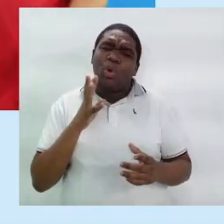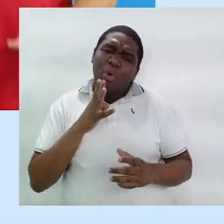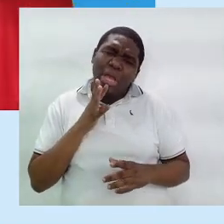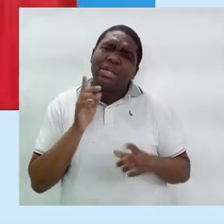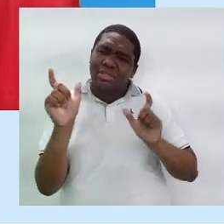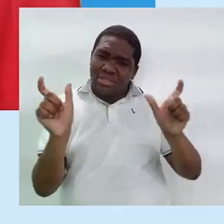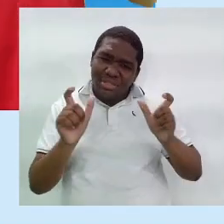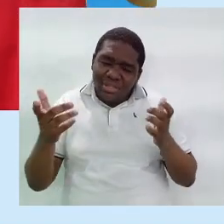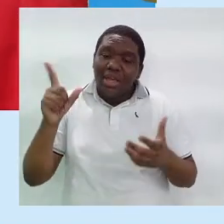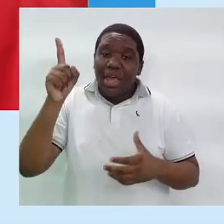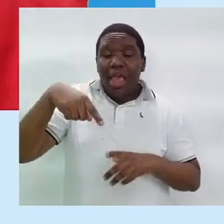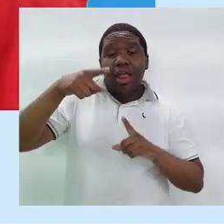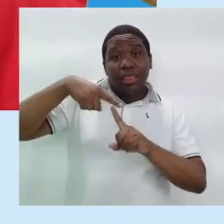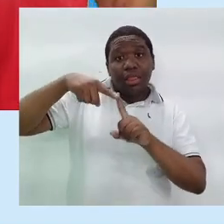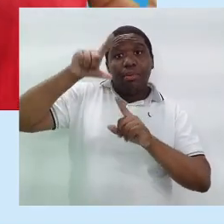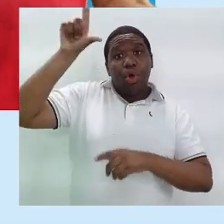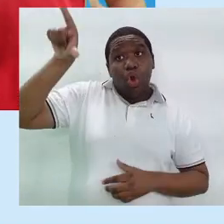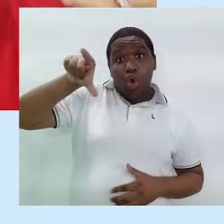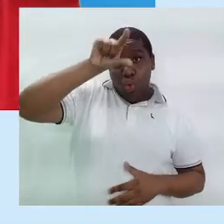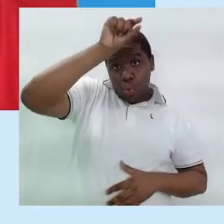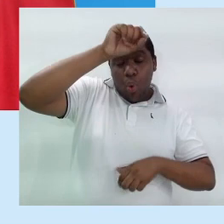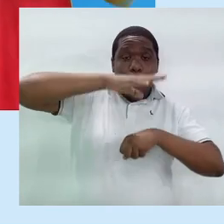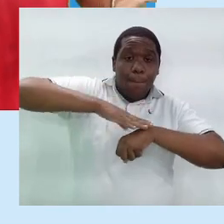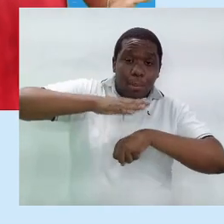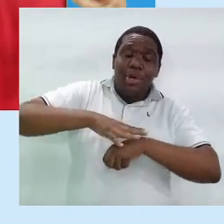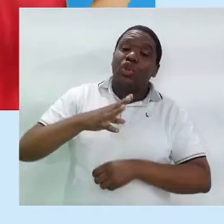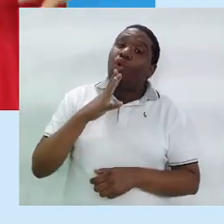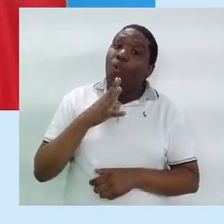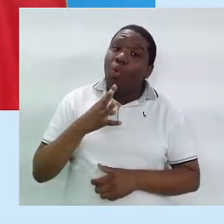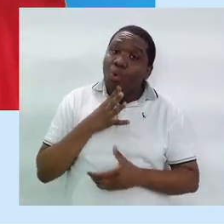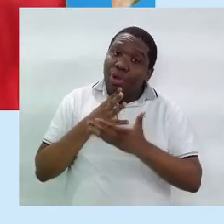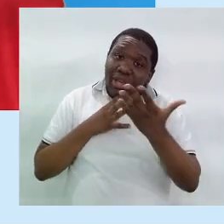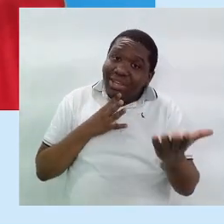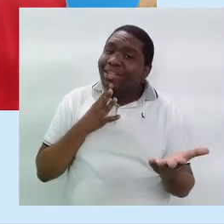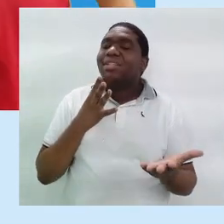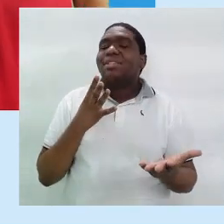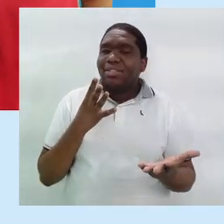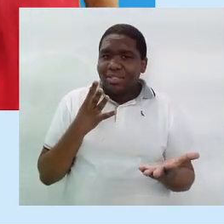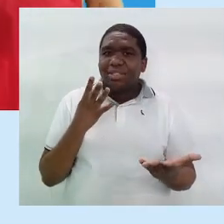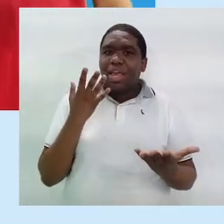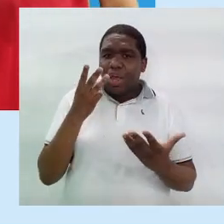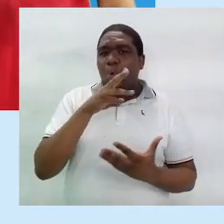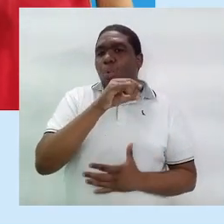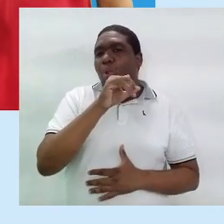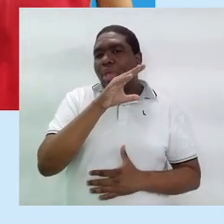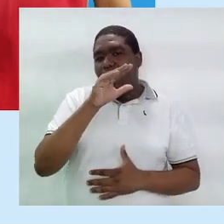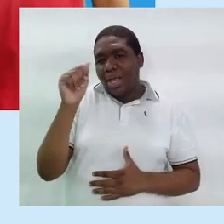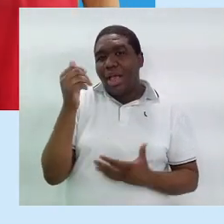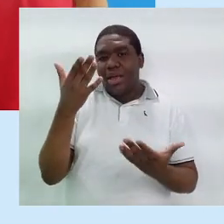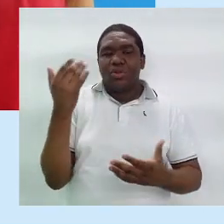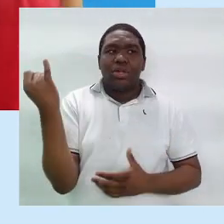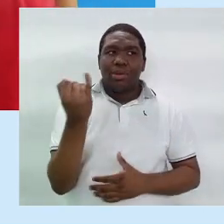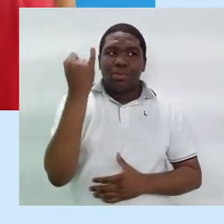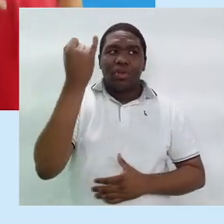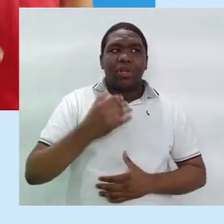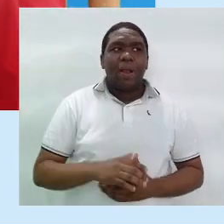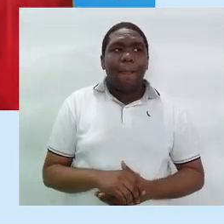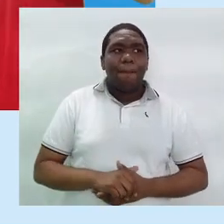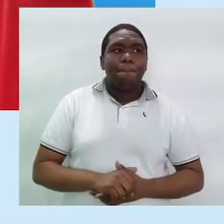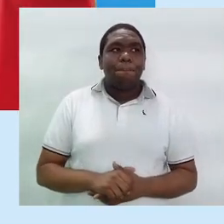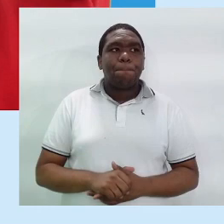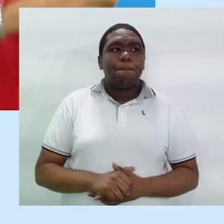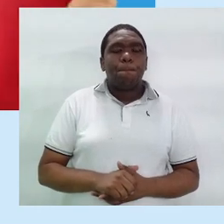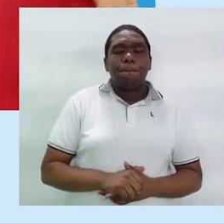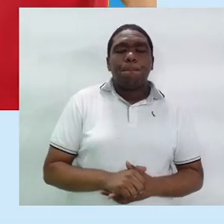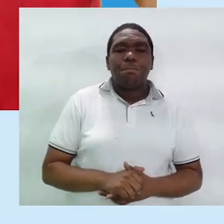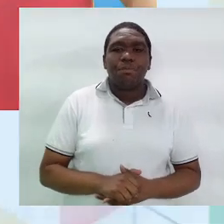equinócios, as fases da lua, conhecer os rituais da Wicca é importante. Vamos ver aqui, na